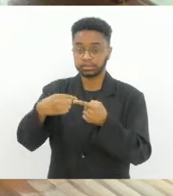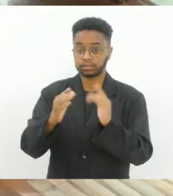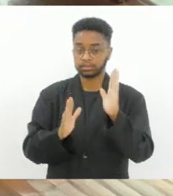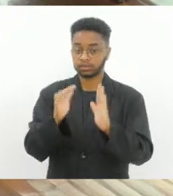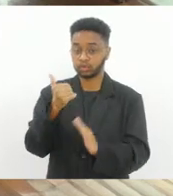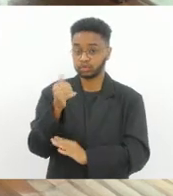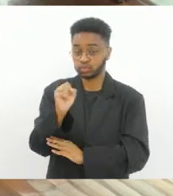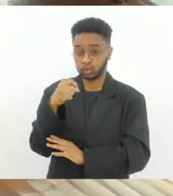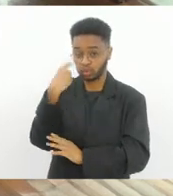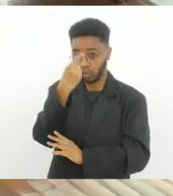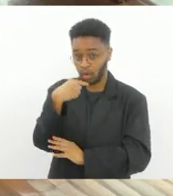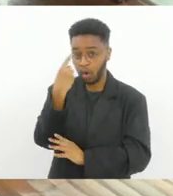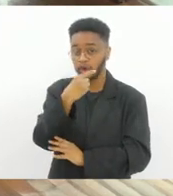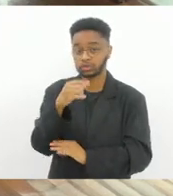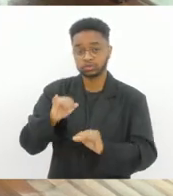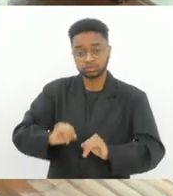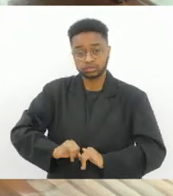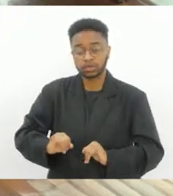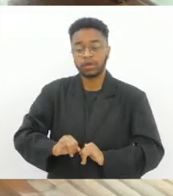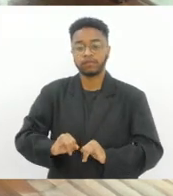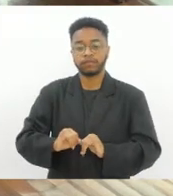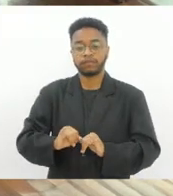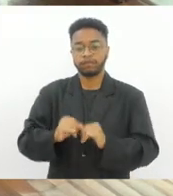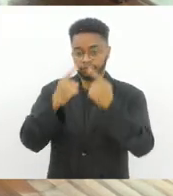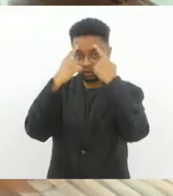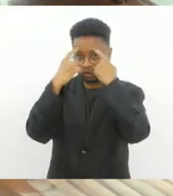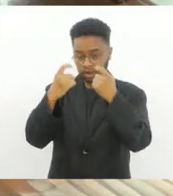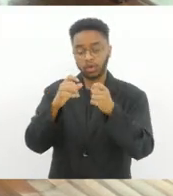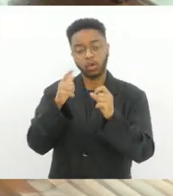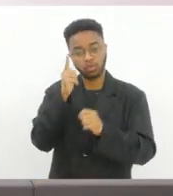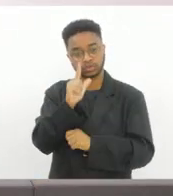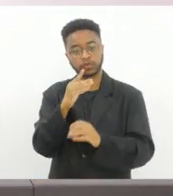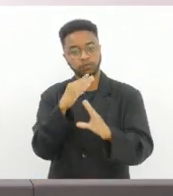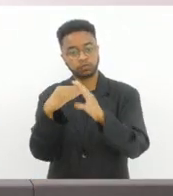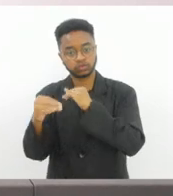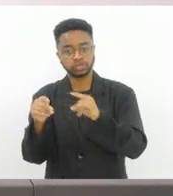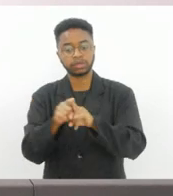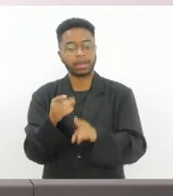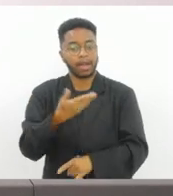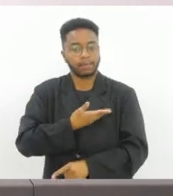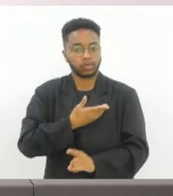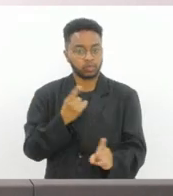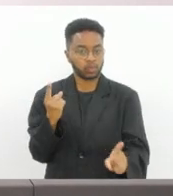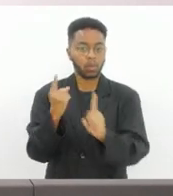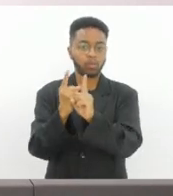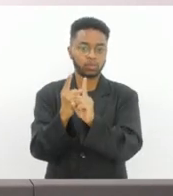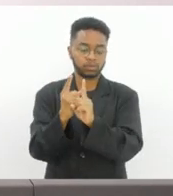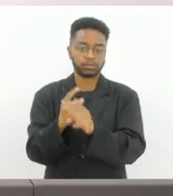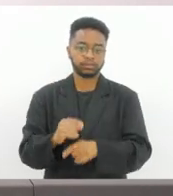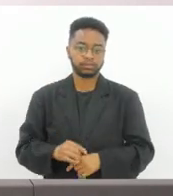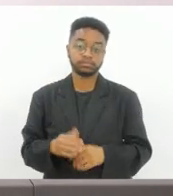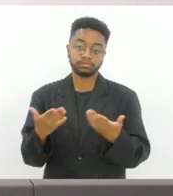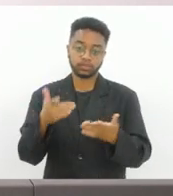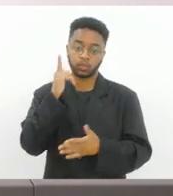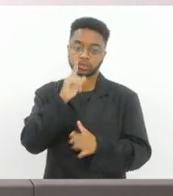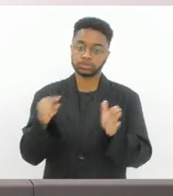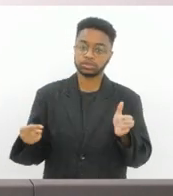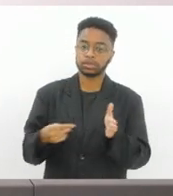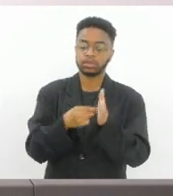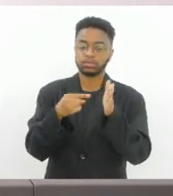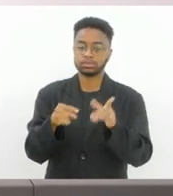sendo violentada, ela conseguiu sair e ser localizada por amigos e denunciou o